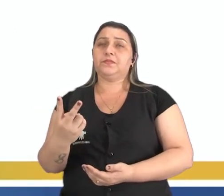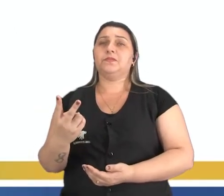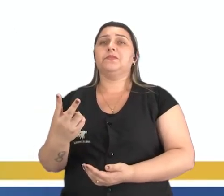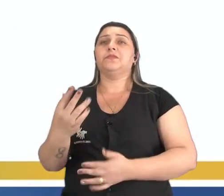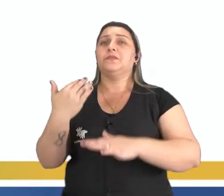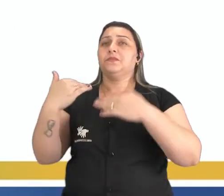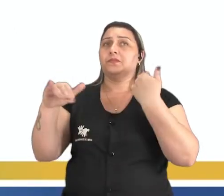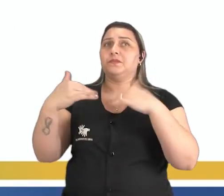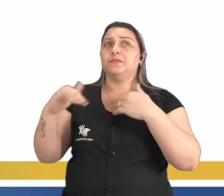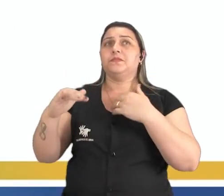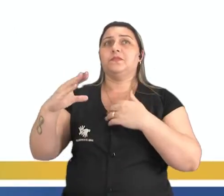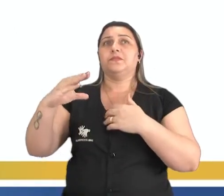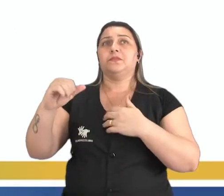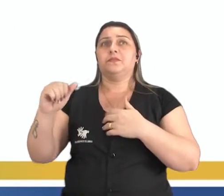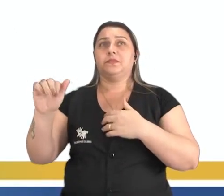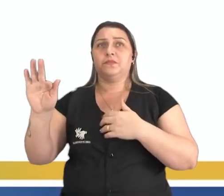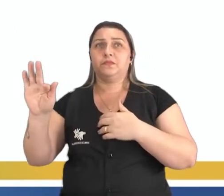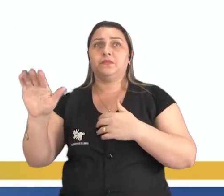movimentos, né?